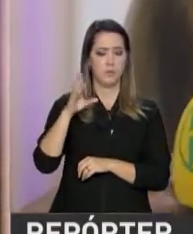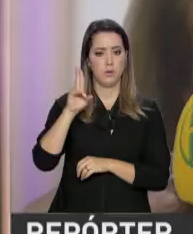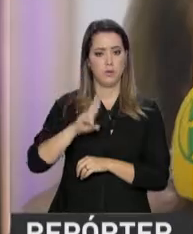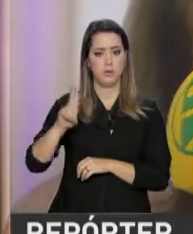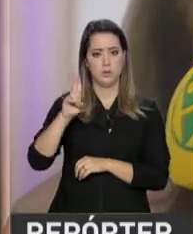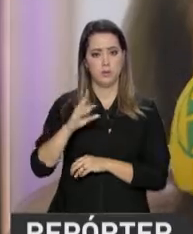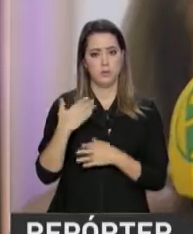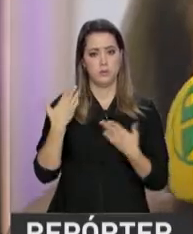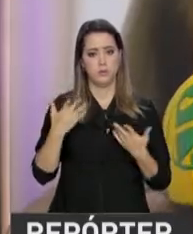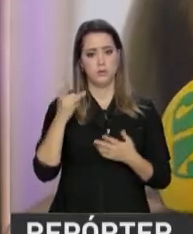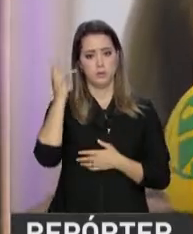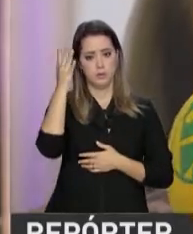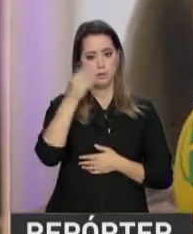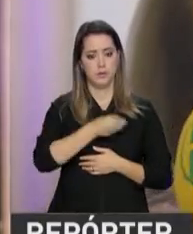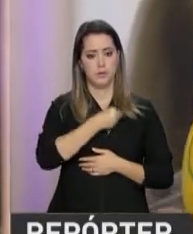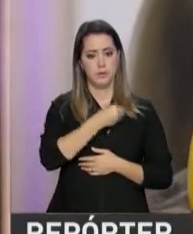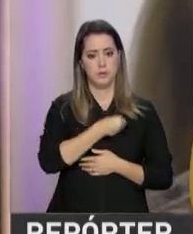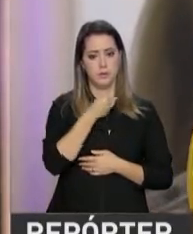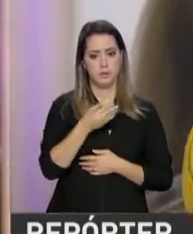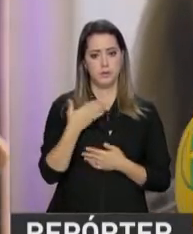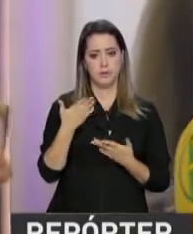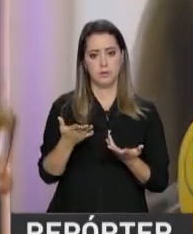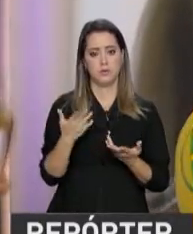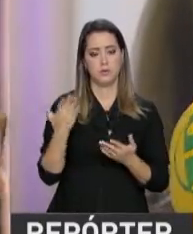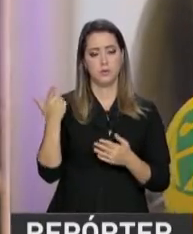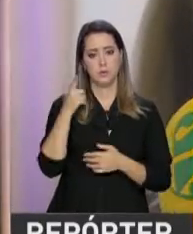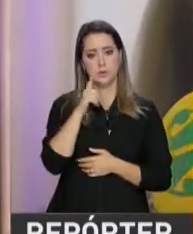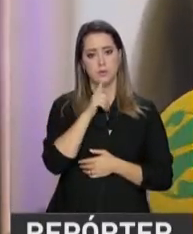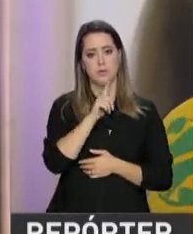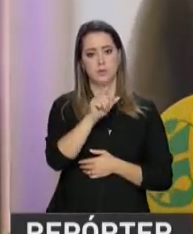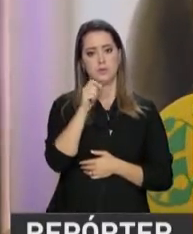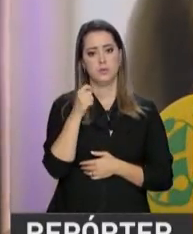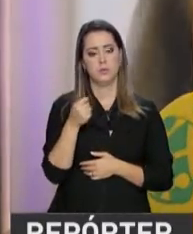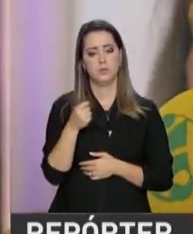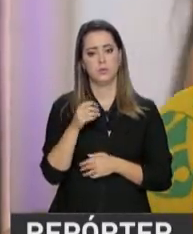e isso vai facilitar sua vida do ponto de vista de alcançar um curso universitário